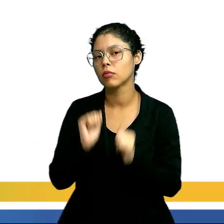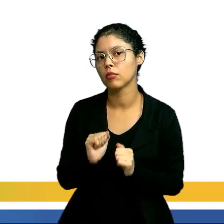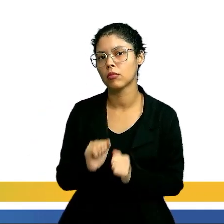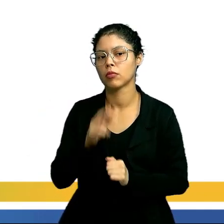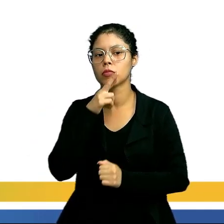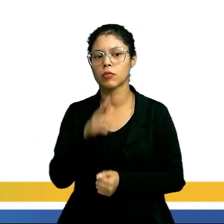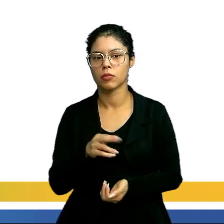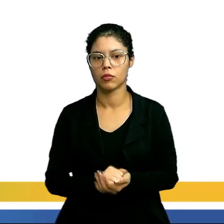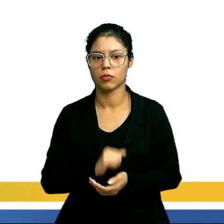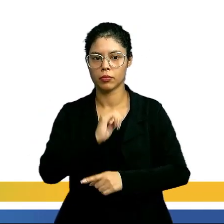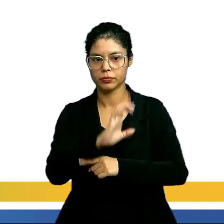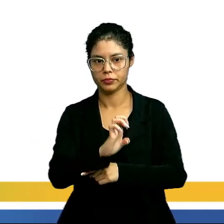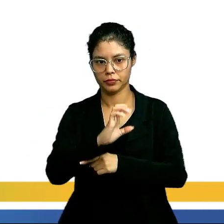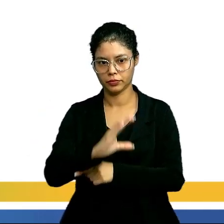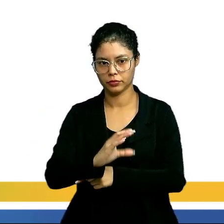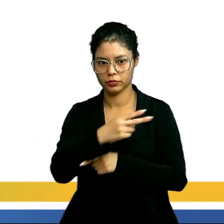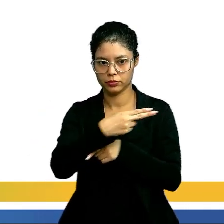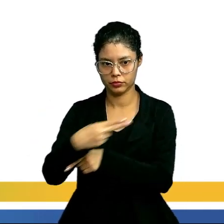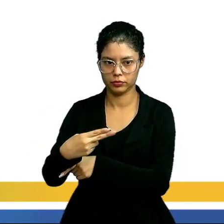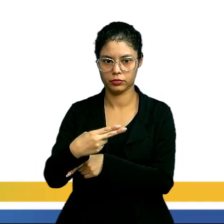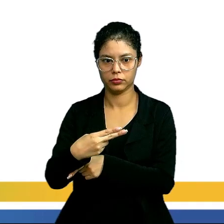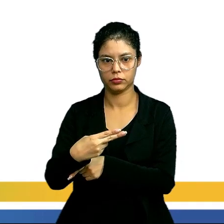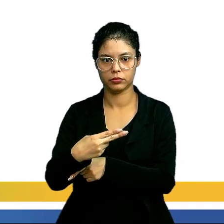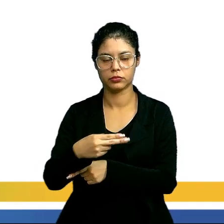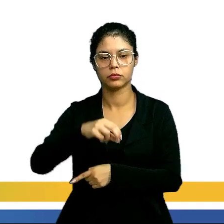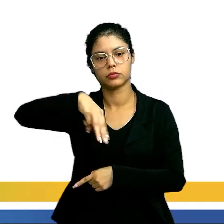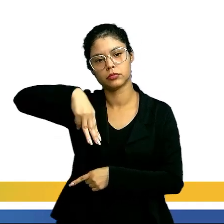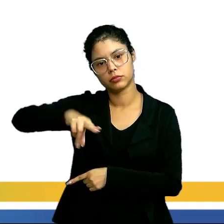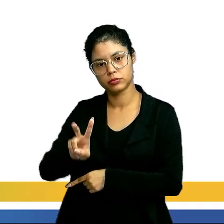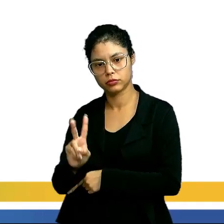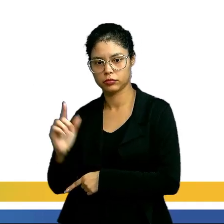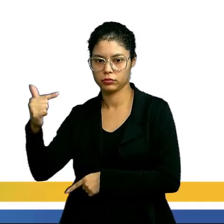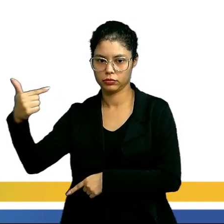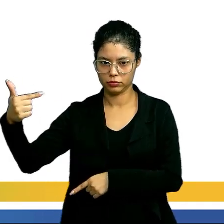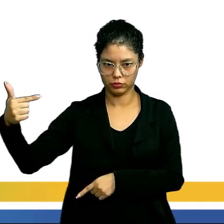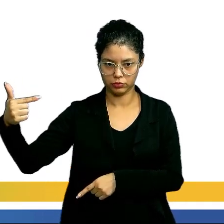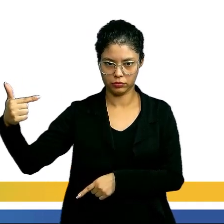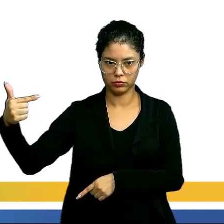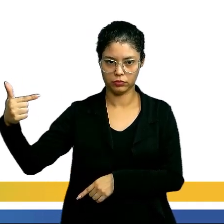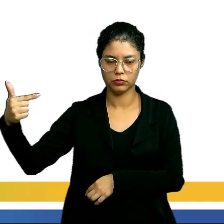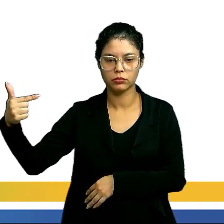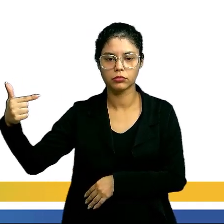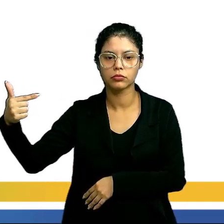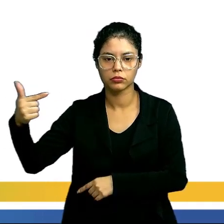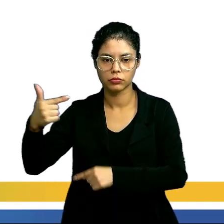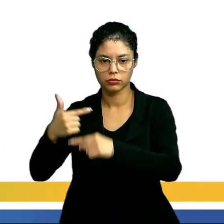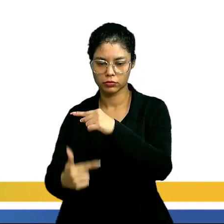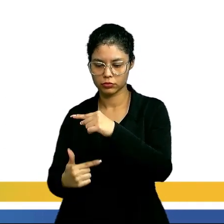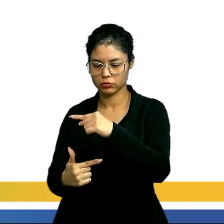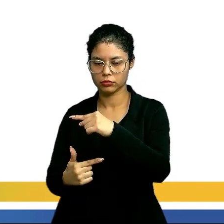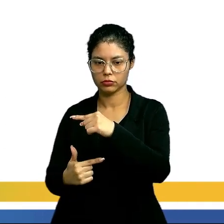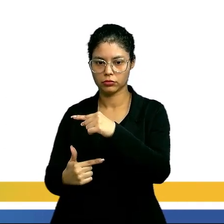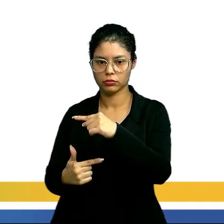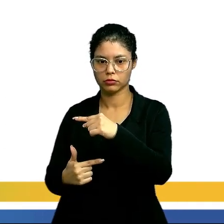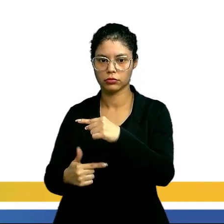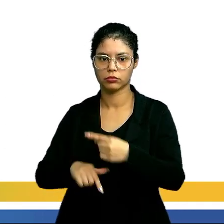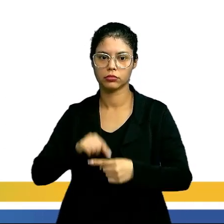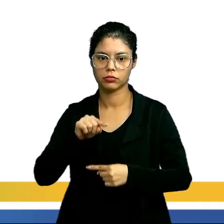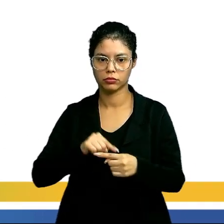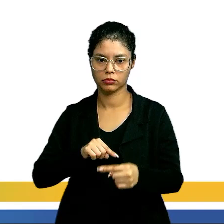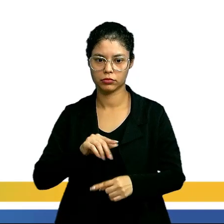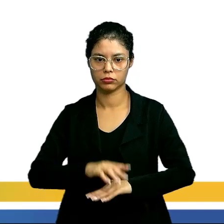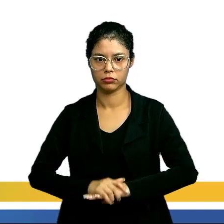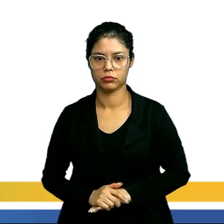ser calculada como sendo energia cinética, medida em joules, igual a massa vezes a velocidade ao